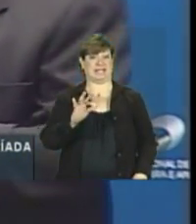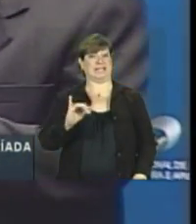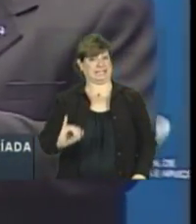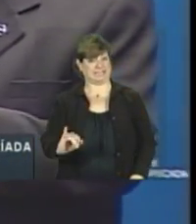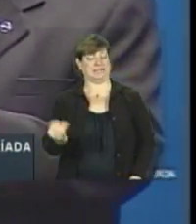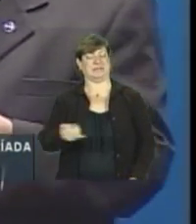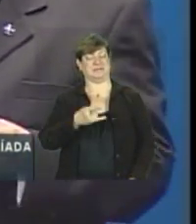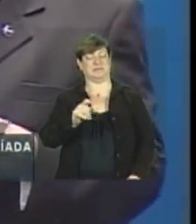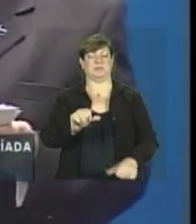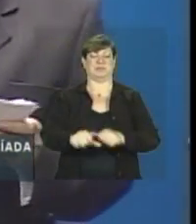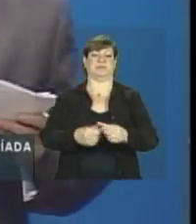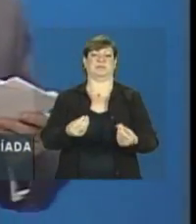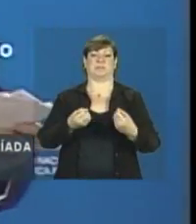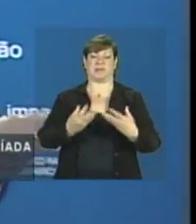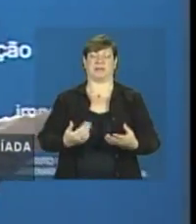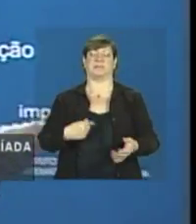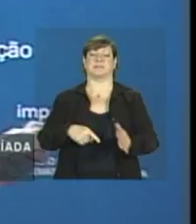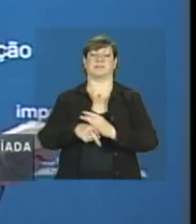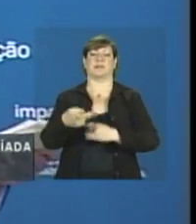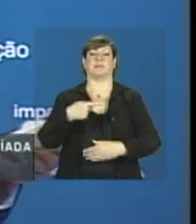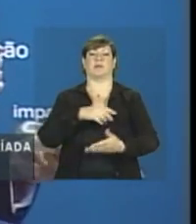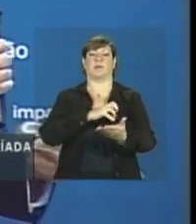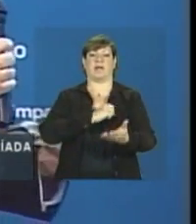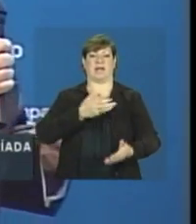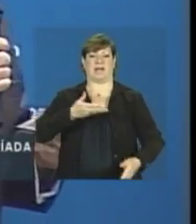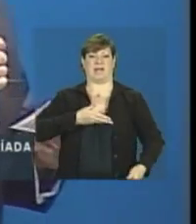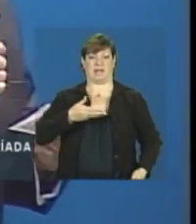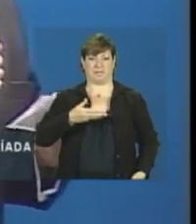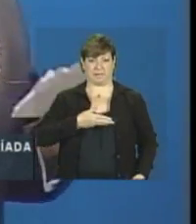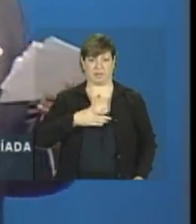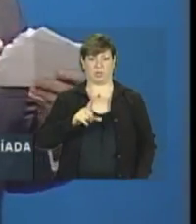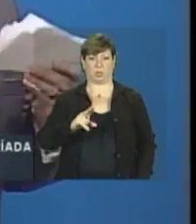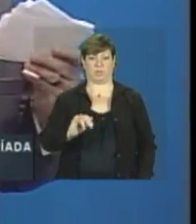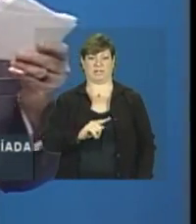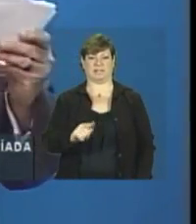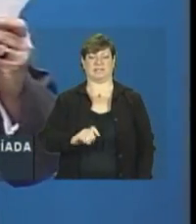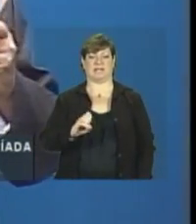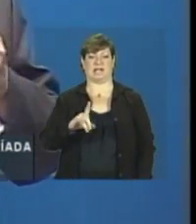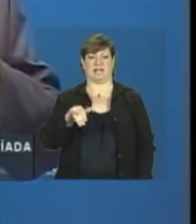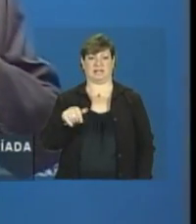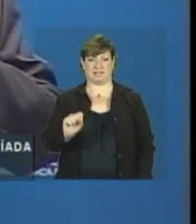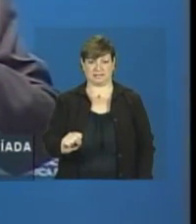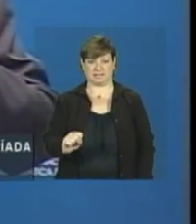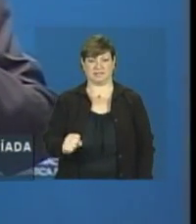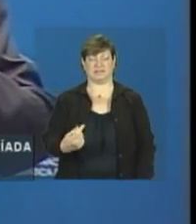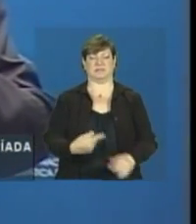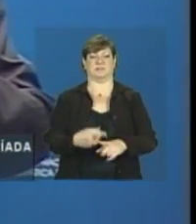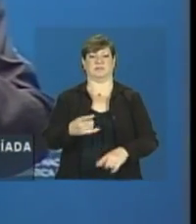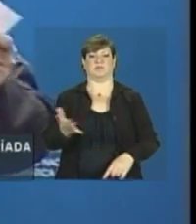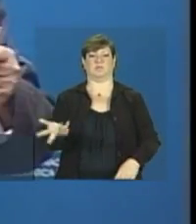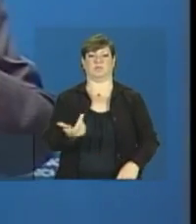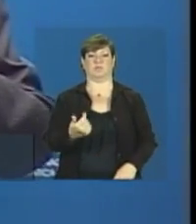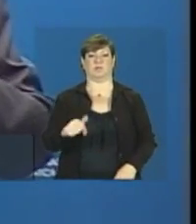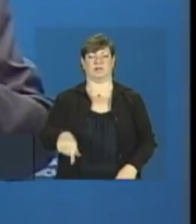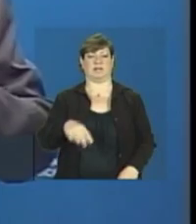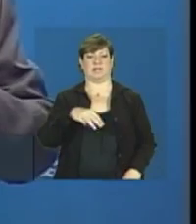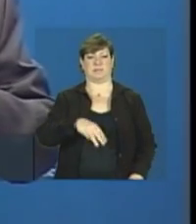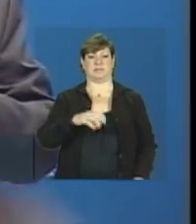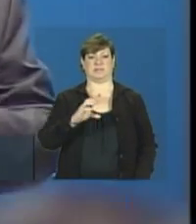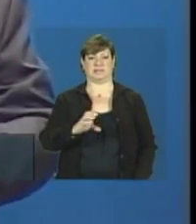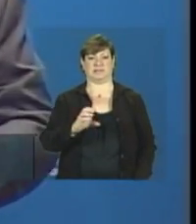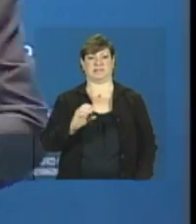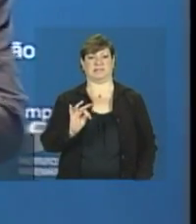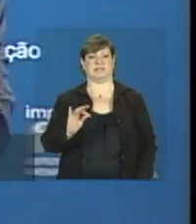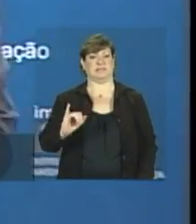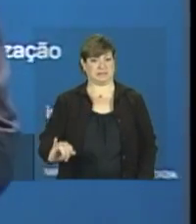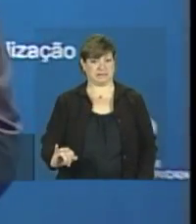bem. Meu caro amigo Luiz Elias, ilustre, um dos pilares aqui do nosso MCTI,